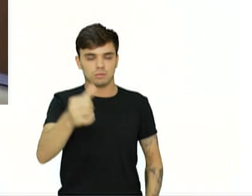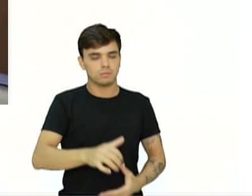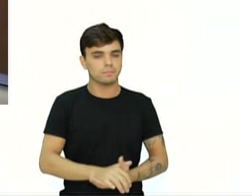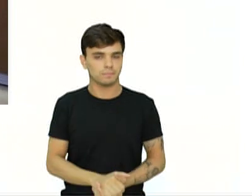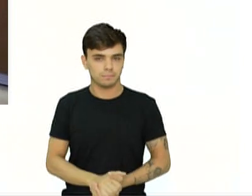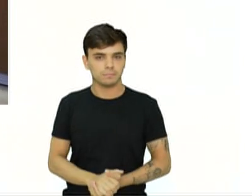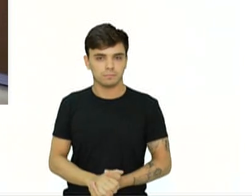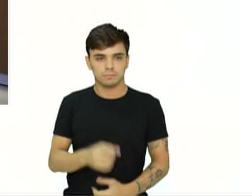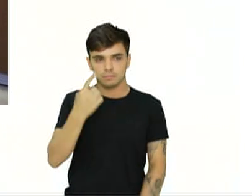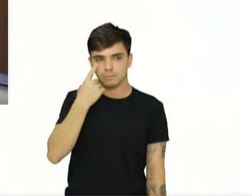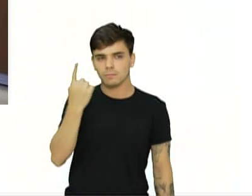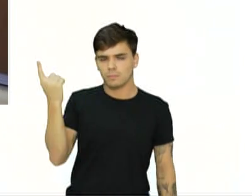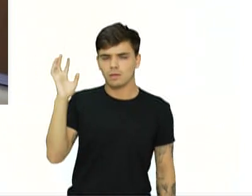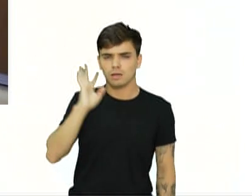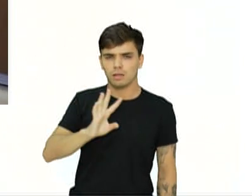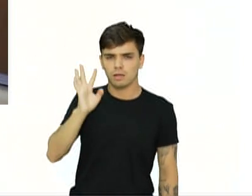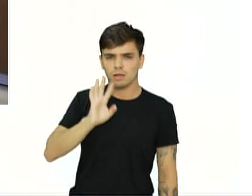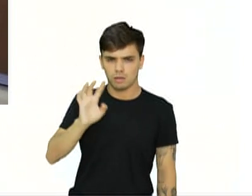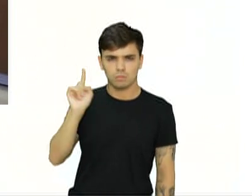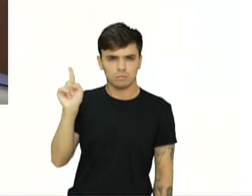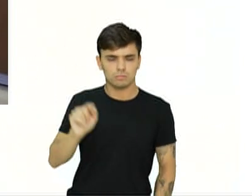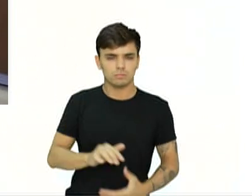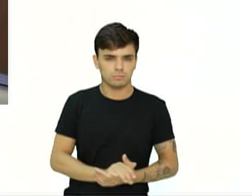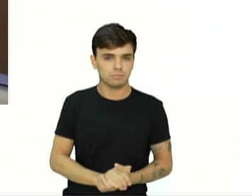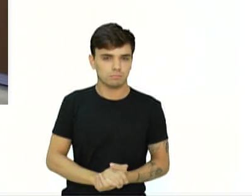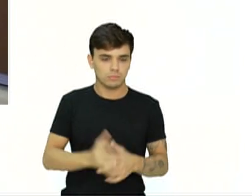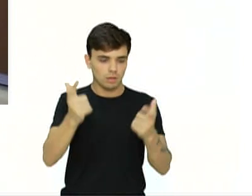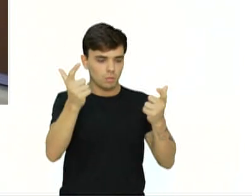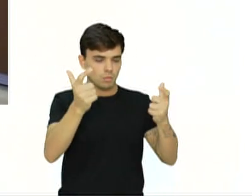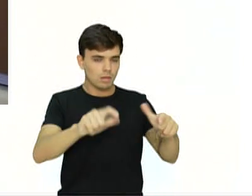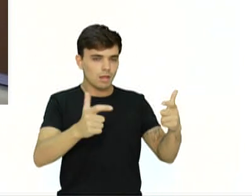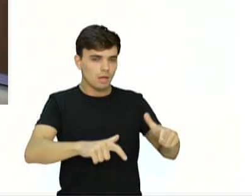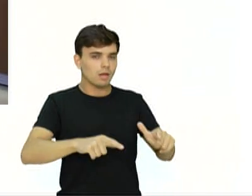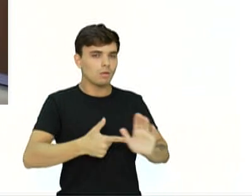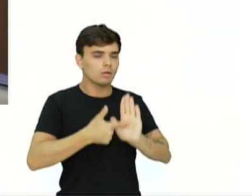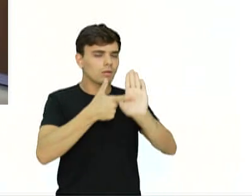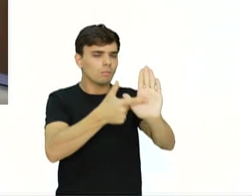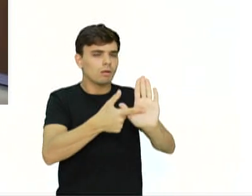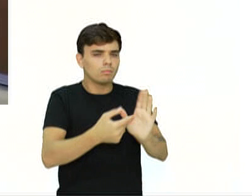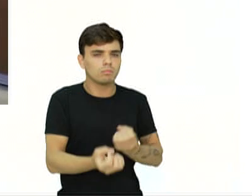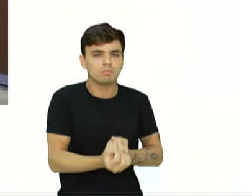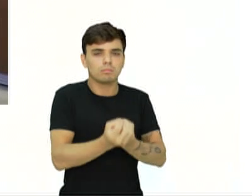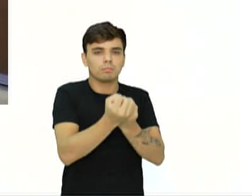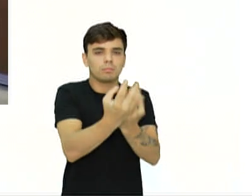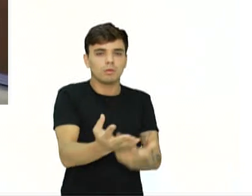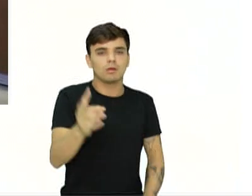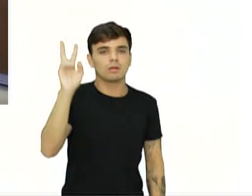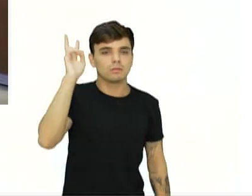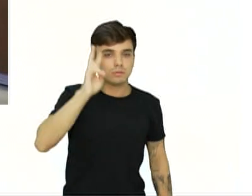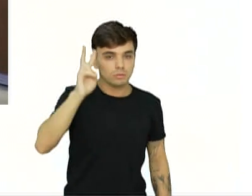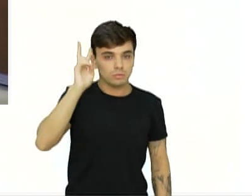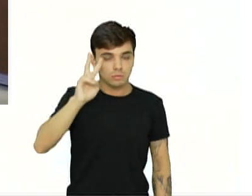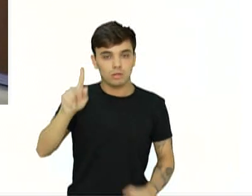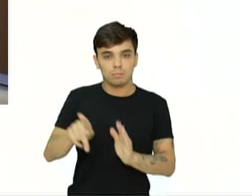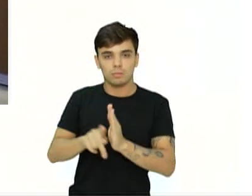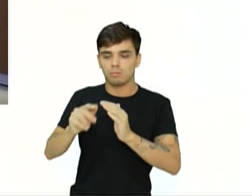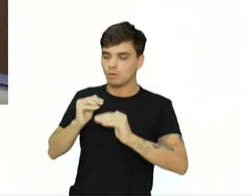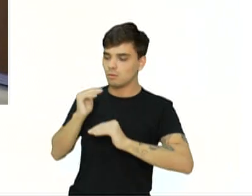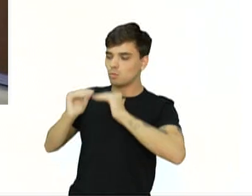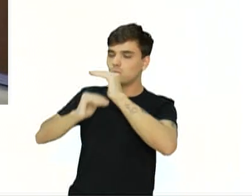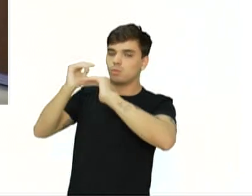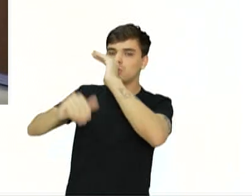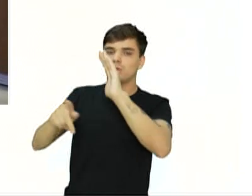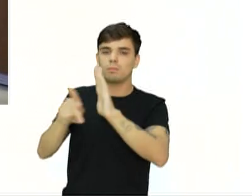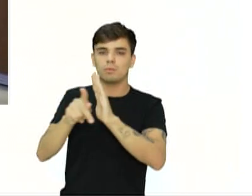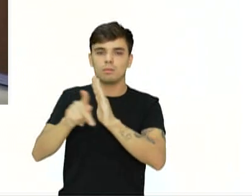1996. Então vejam que legal que a gente tem aqui um espaço que conta a história, né, da evolução